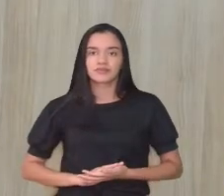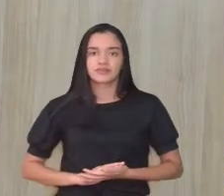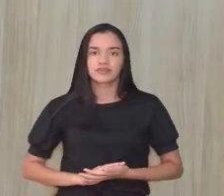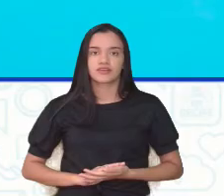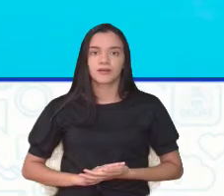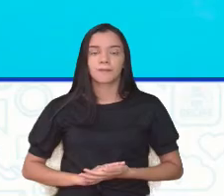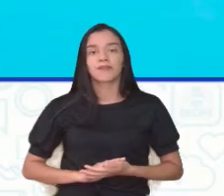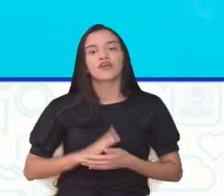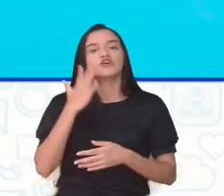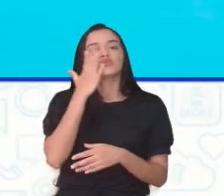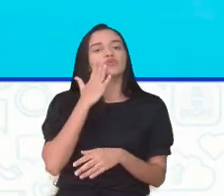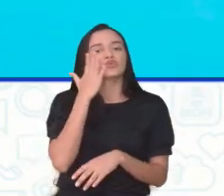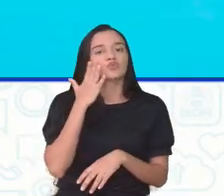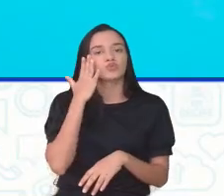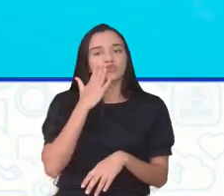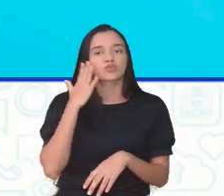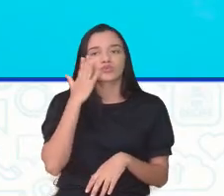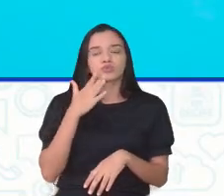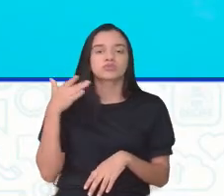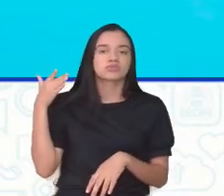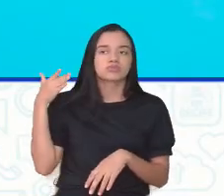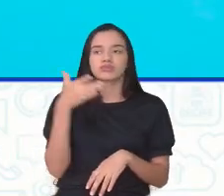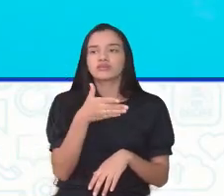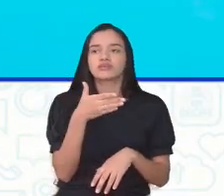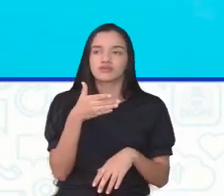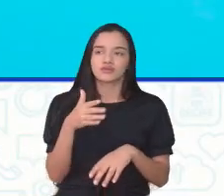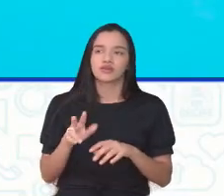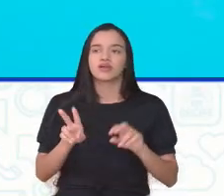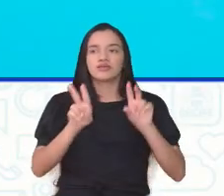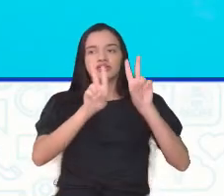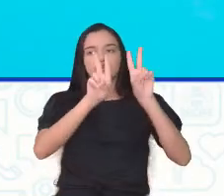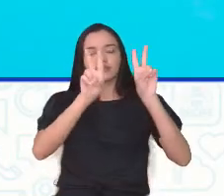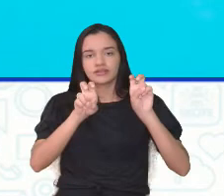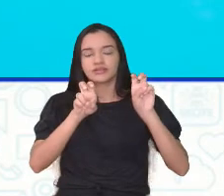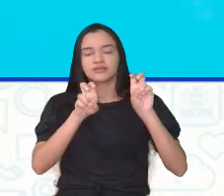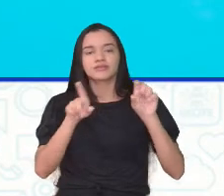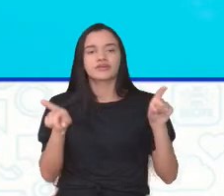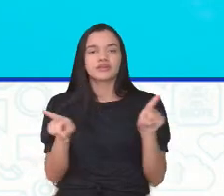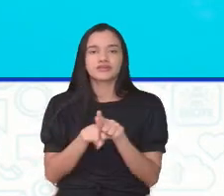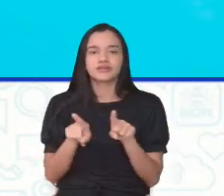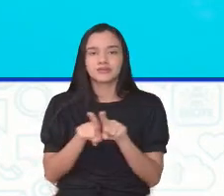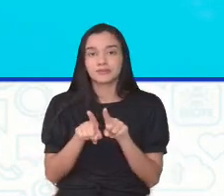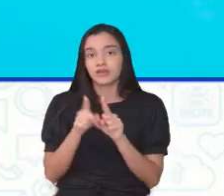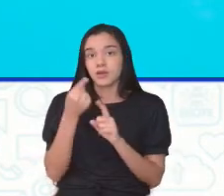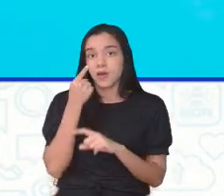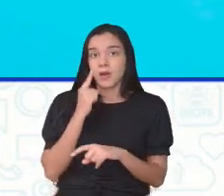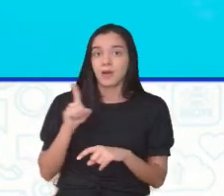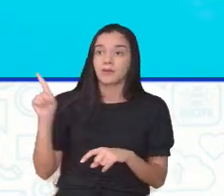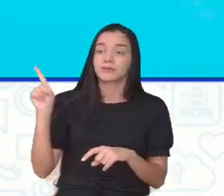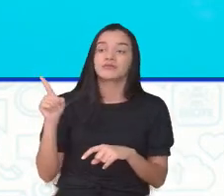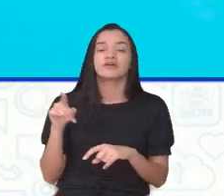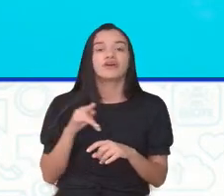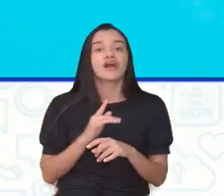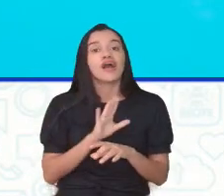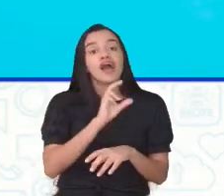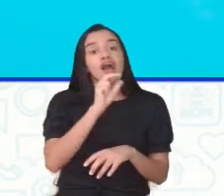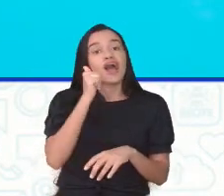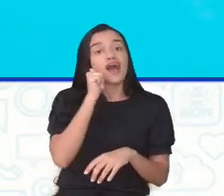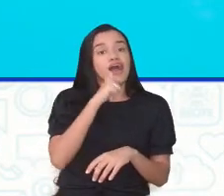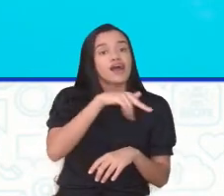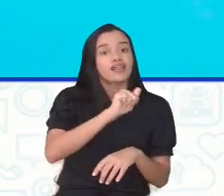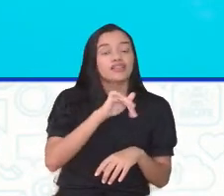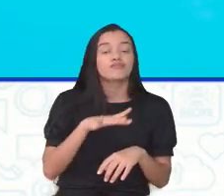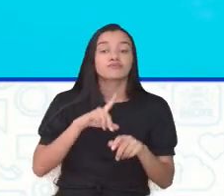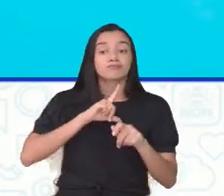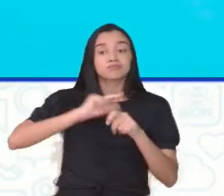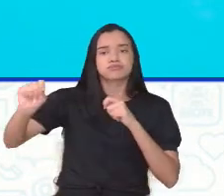O discurso direto, uso de aspas e travessões, e aqui eu trouxe outros exemplos, além do que eu dei aqui, ó. Ana disse, saia rápido, saia daqui